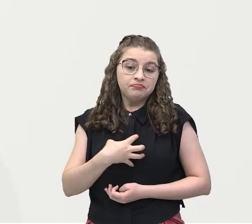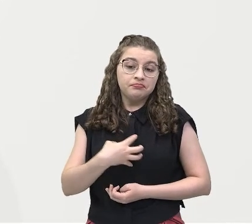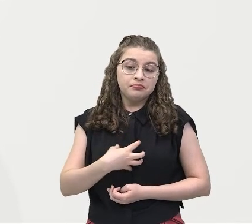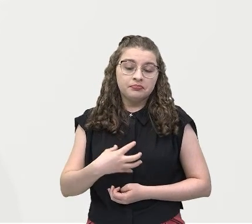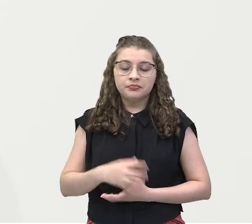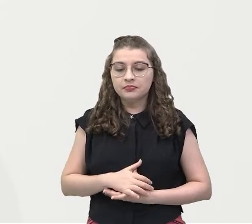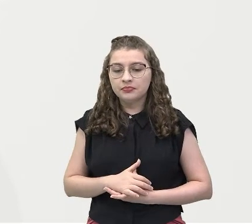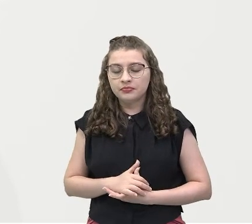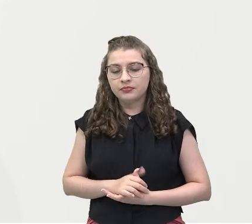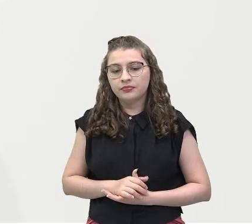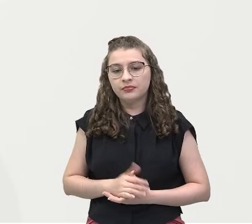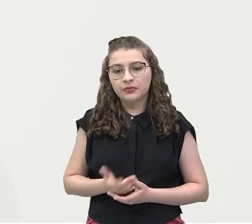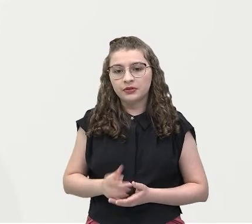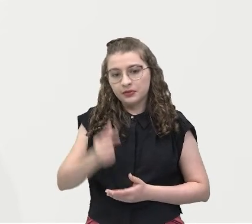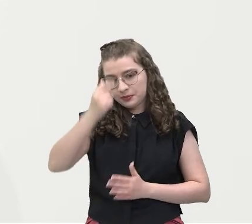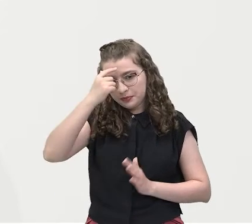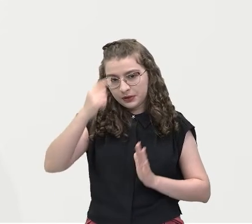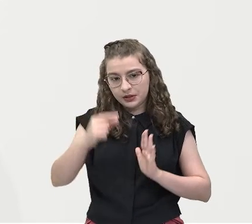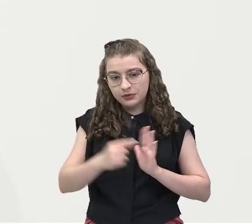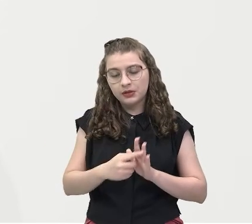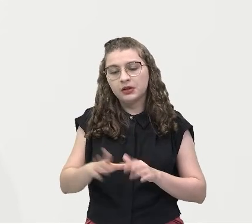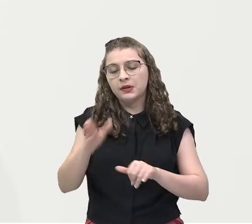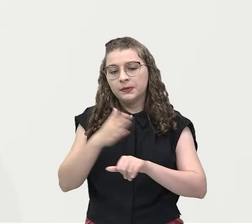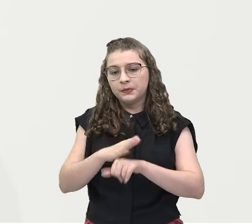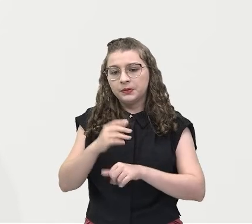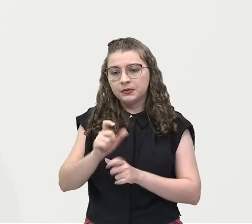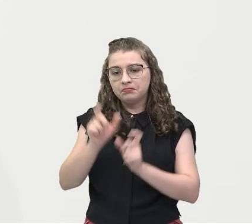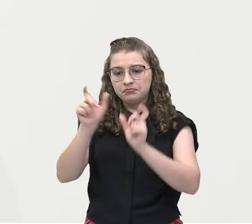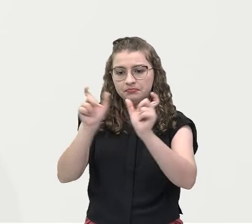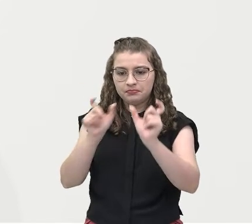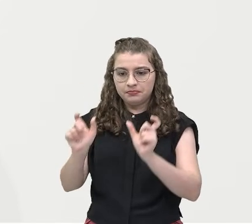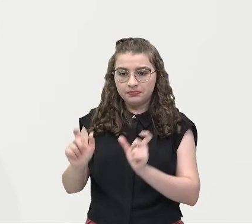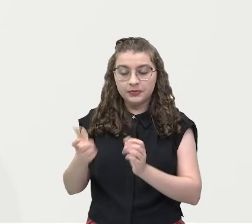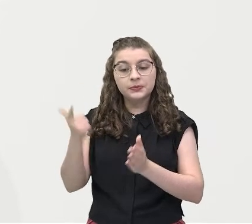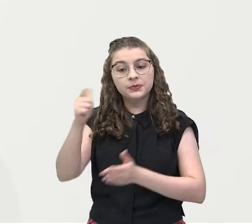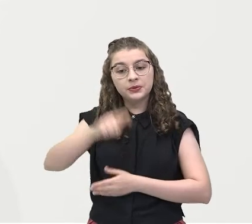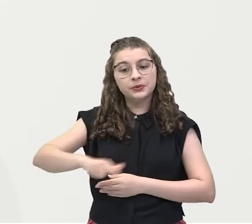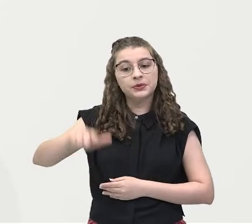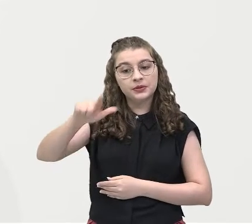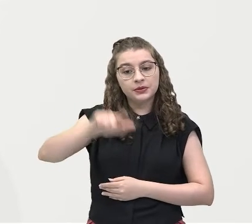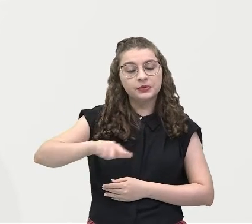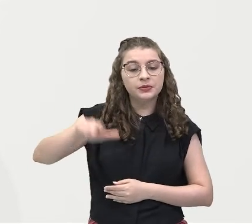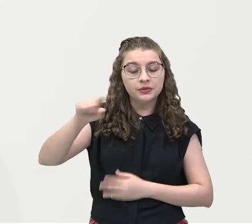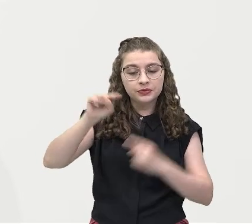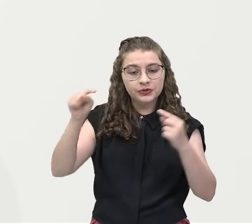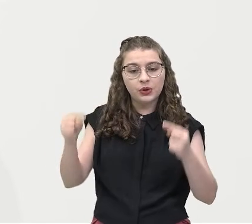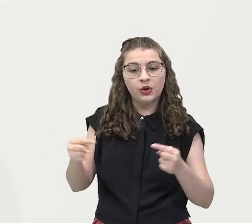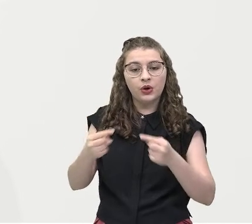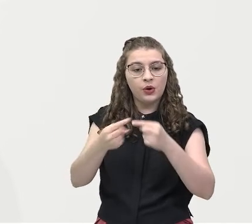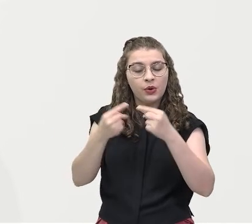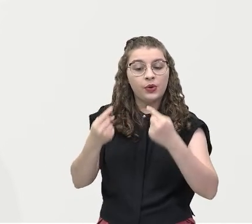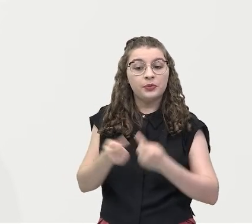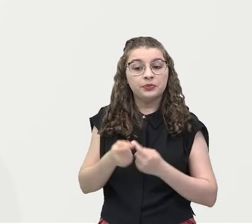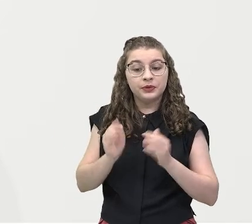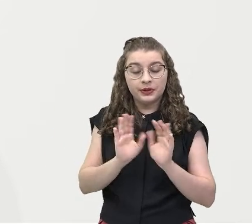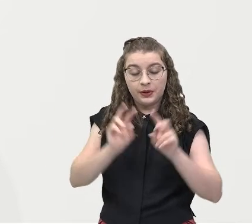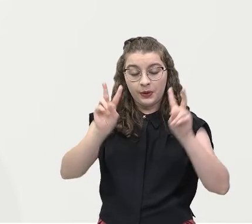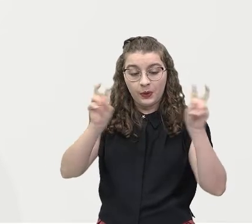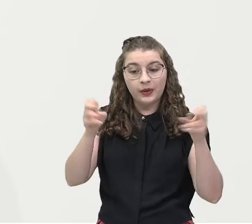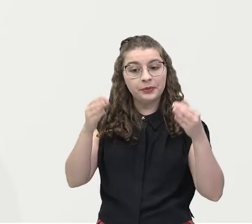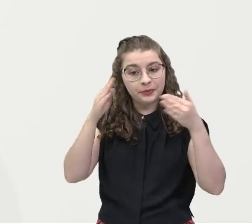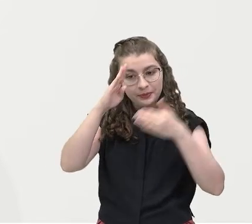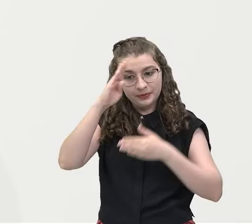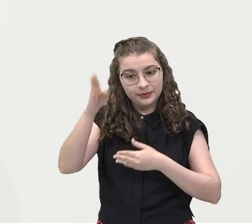artificial intelligence, vai se repetindo à medida que o texto vai evoluindo. E aí você vai confirmando que essa é a ideia que esse autor